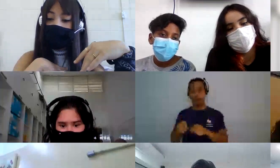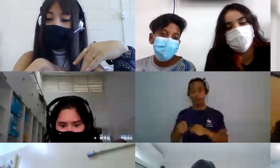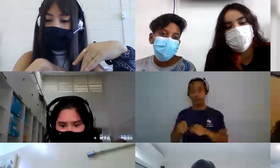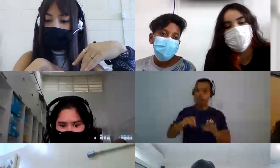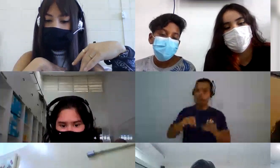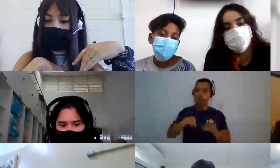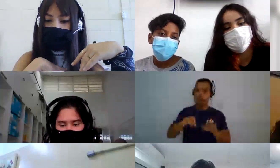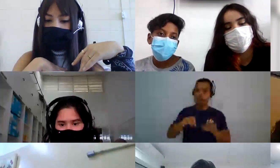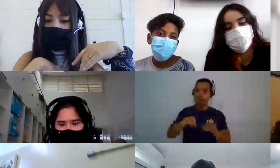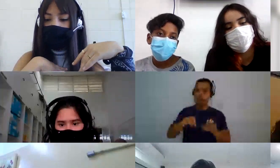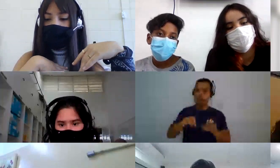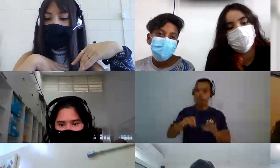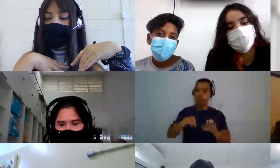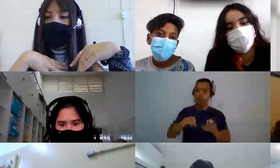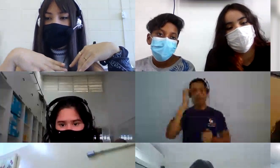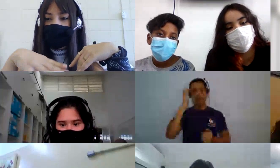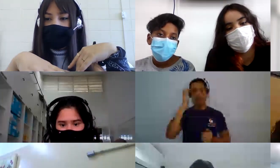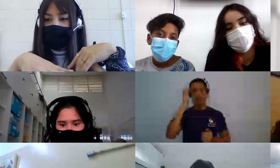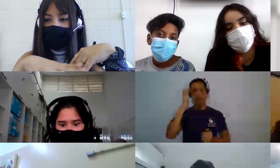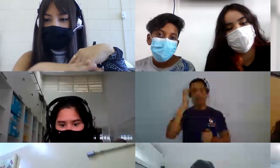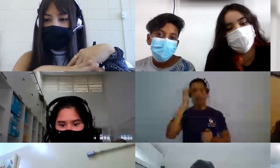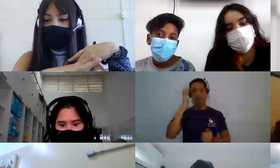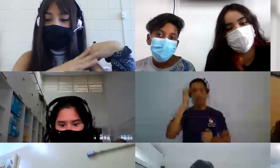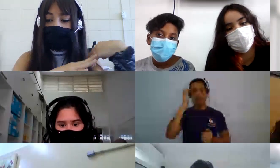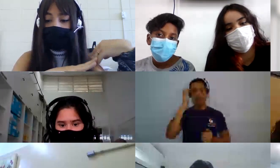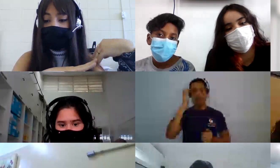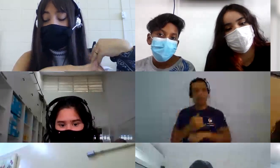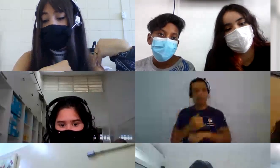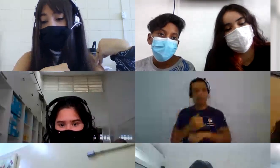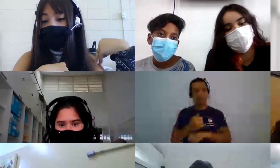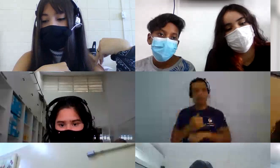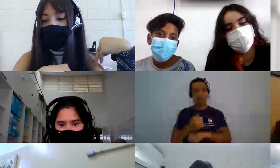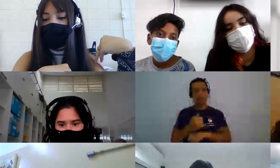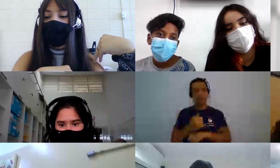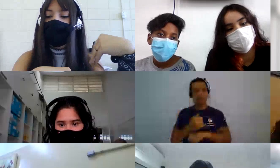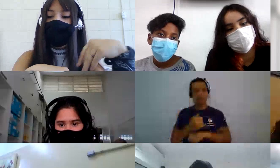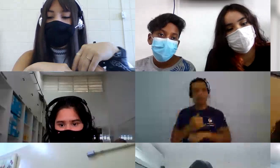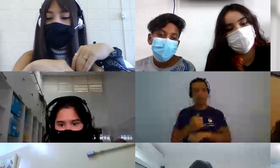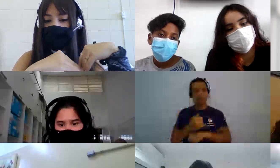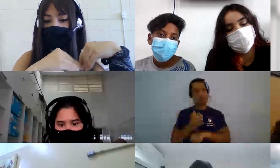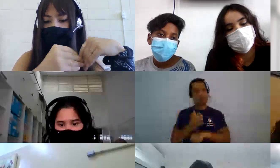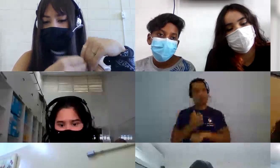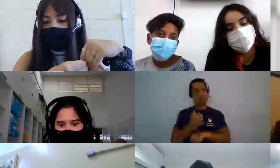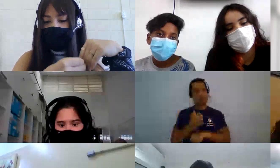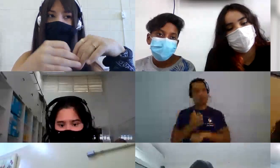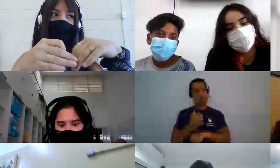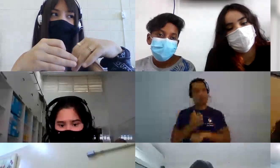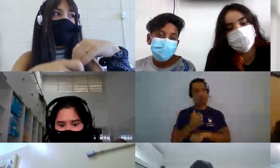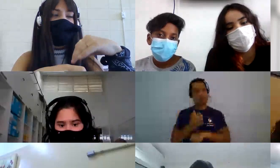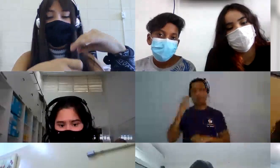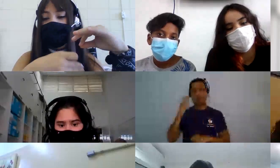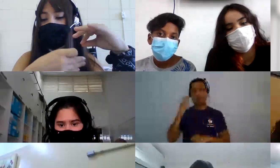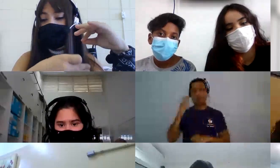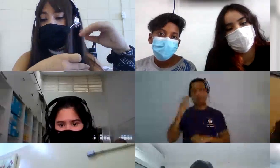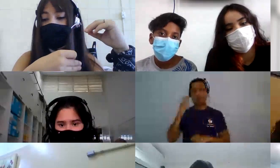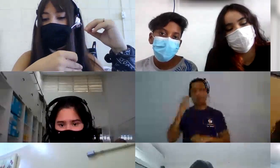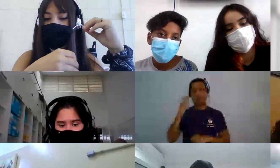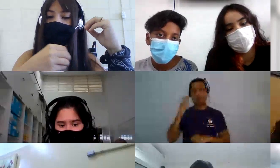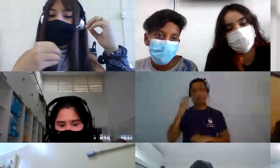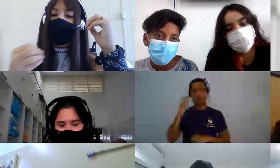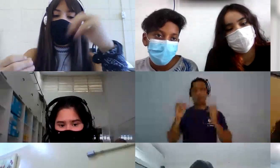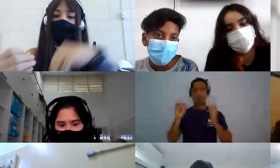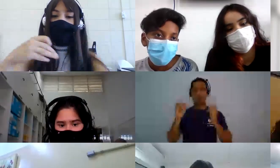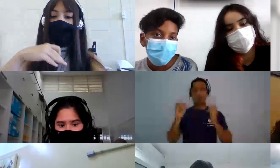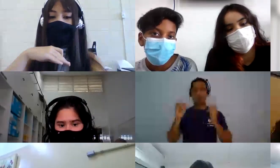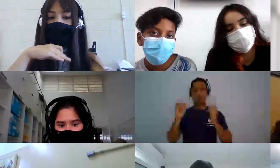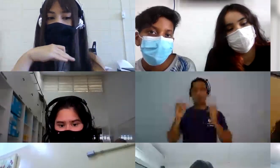acho muito cedo essa idade para ter relação sexual, eu acho muito cedo. Só que se acontecer, eu acho que a única coisa que tem que fazer é,